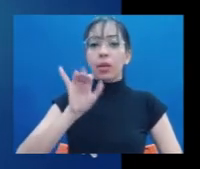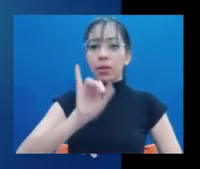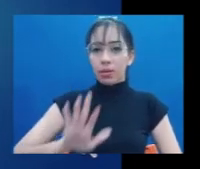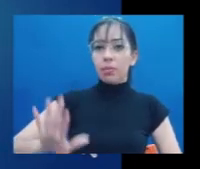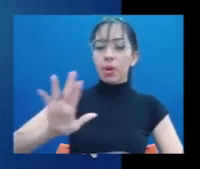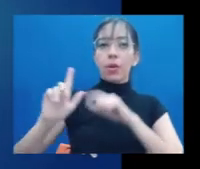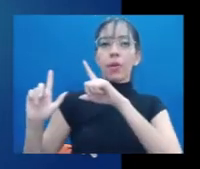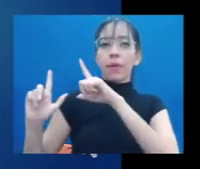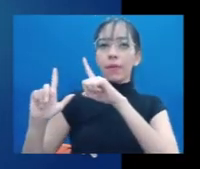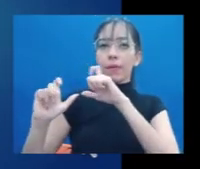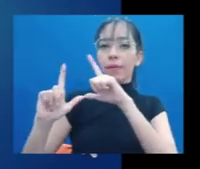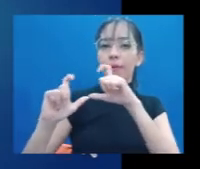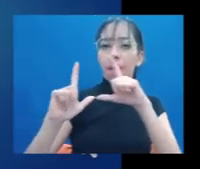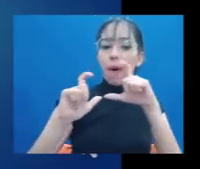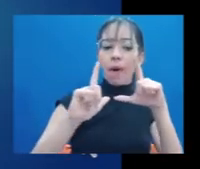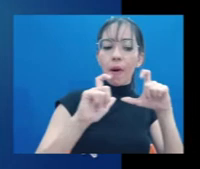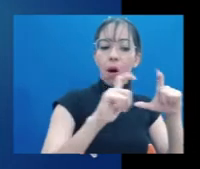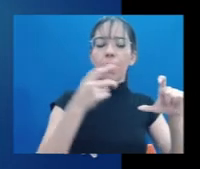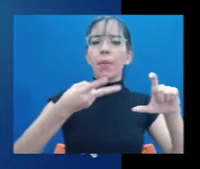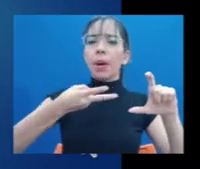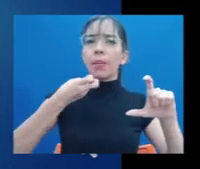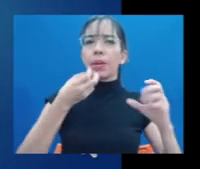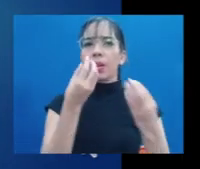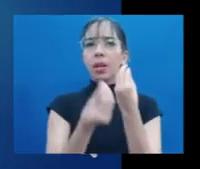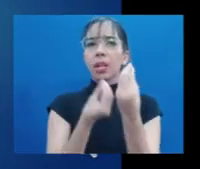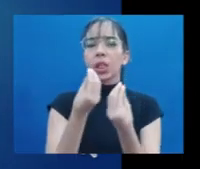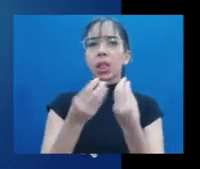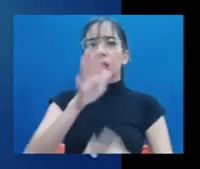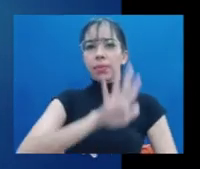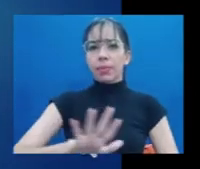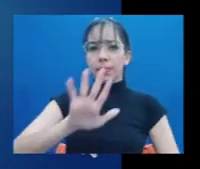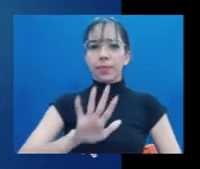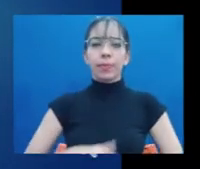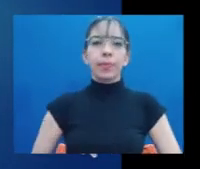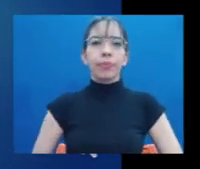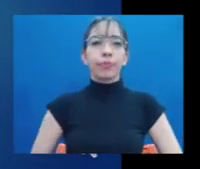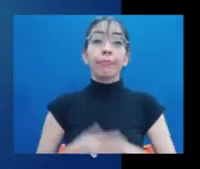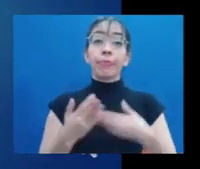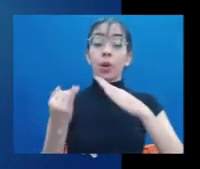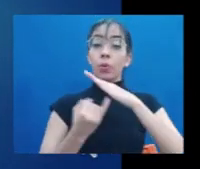né? Aqui mais imagens também para realmente, né, dar essa dimensão.